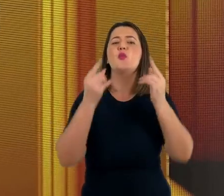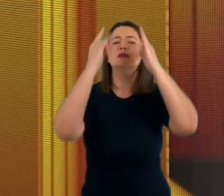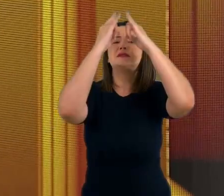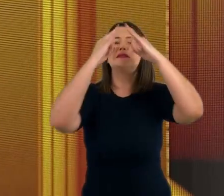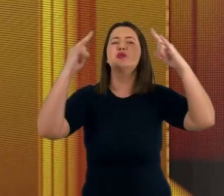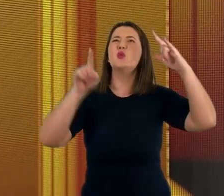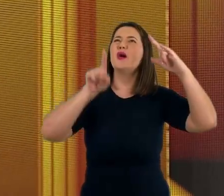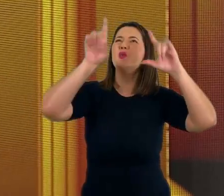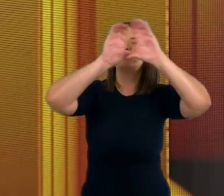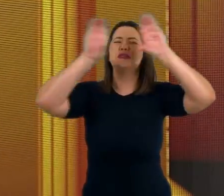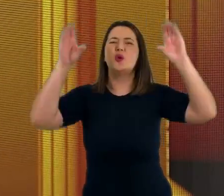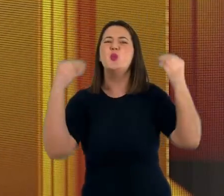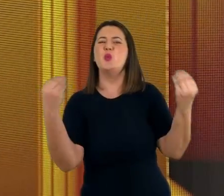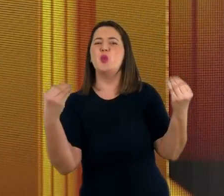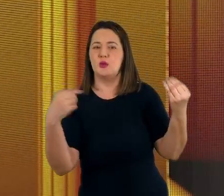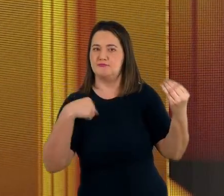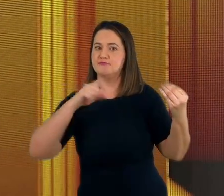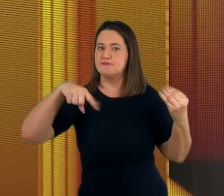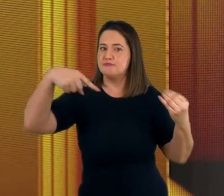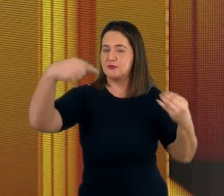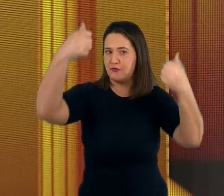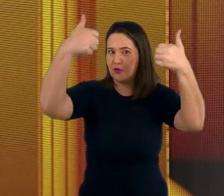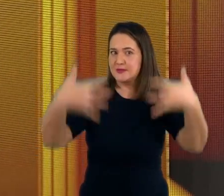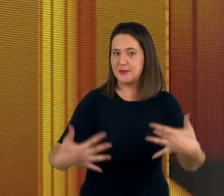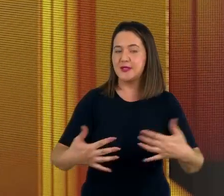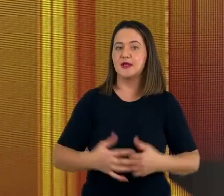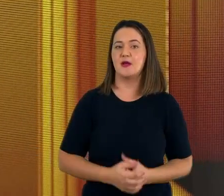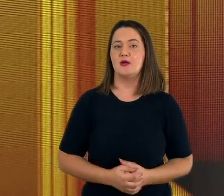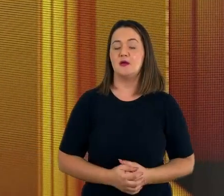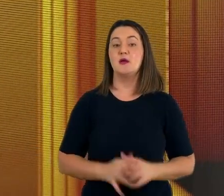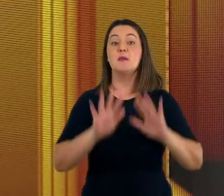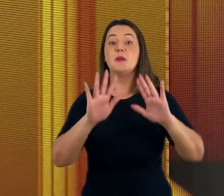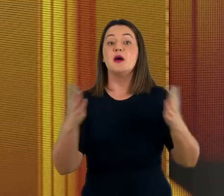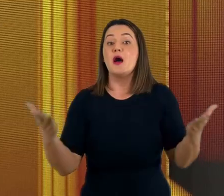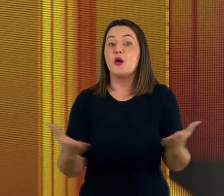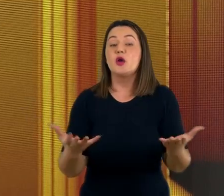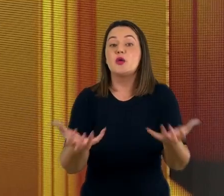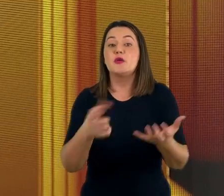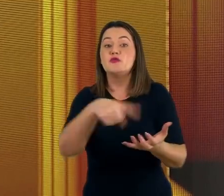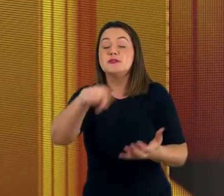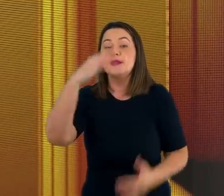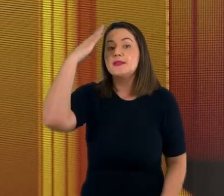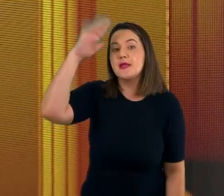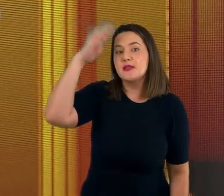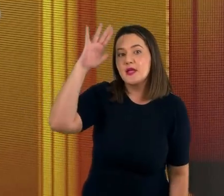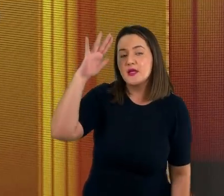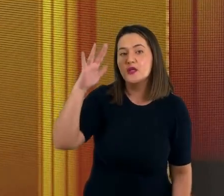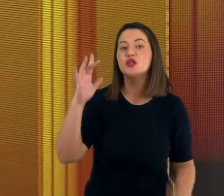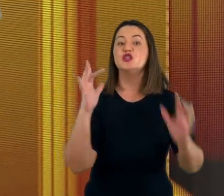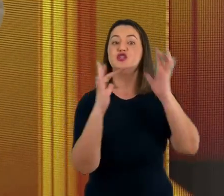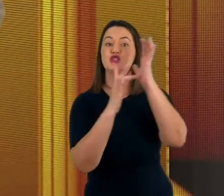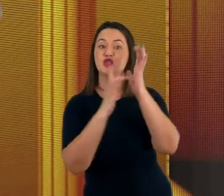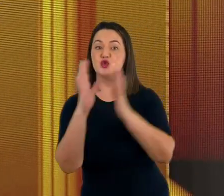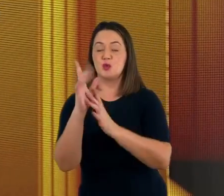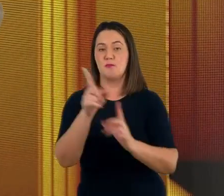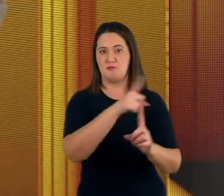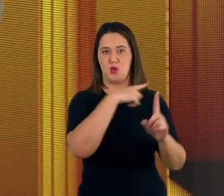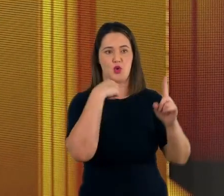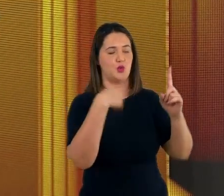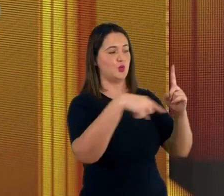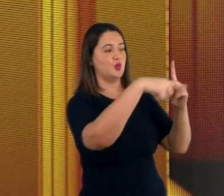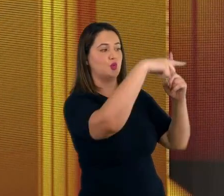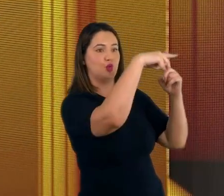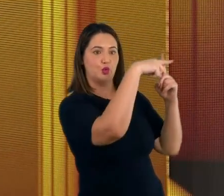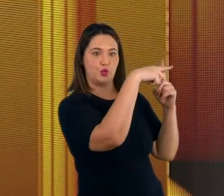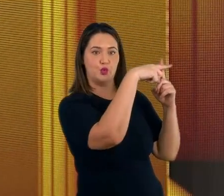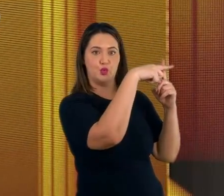do santuário celestial, mas eu quero fazer uma anotação aqui para que você entenda alguma coisa importante. Dizer que Jesus, após